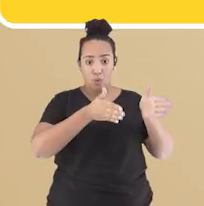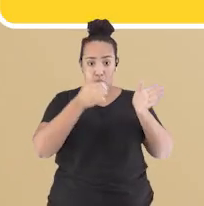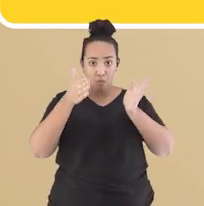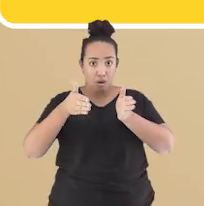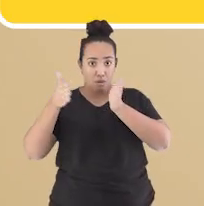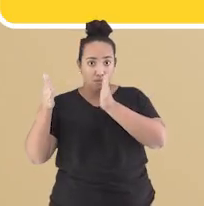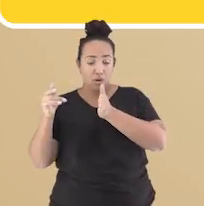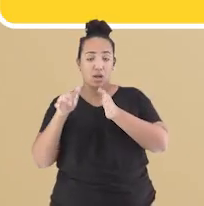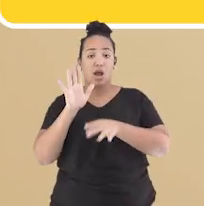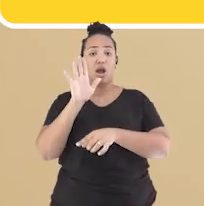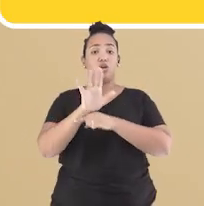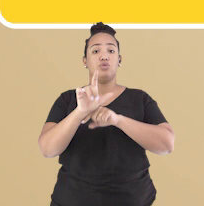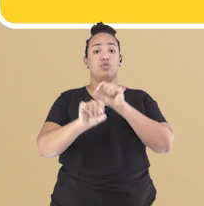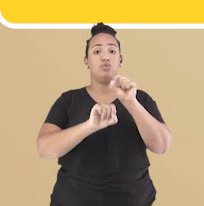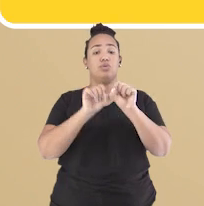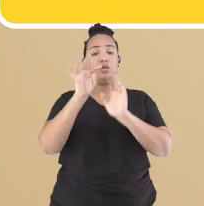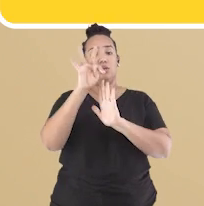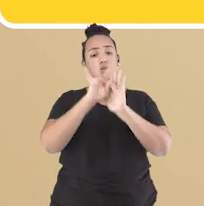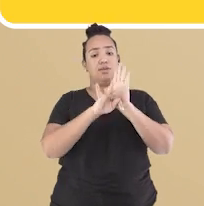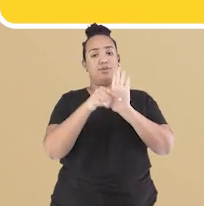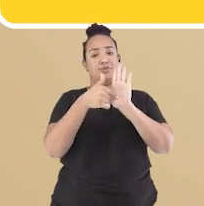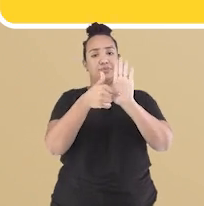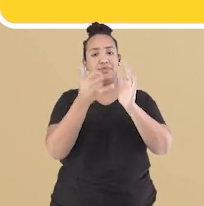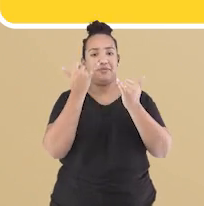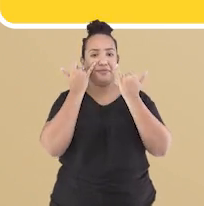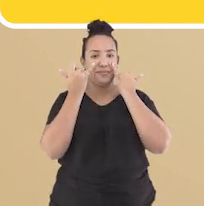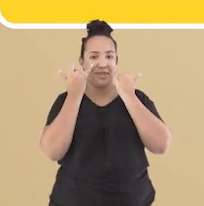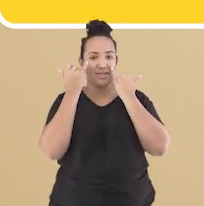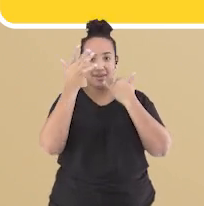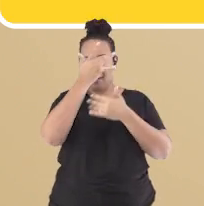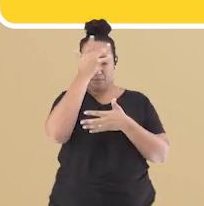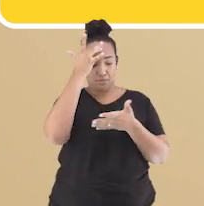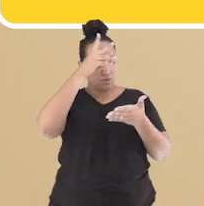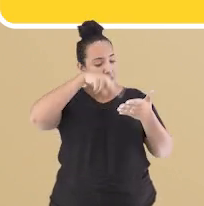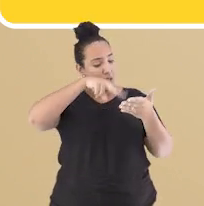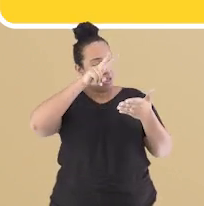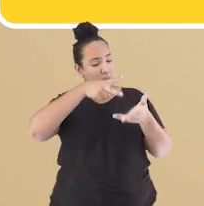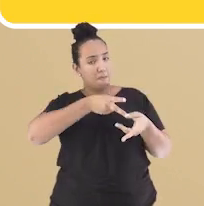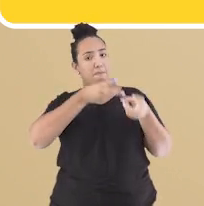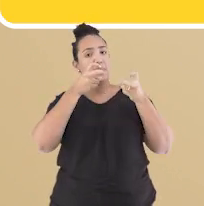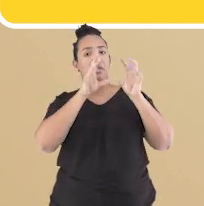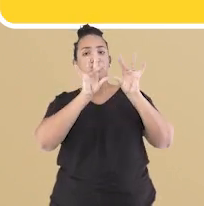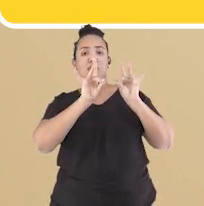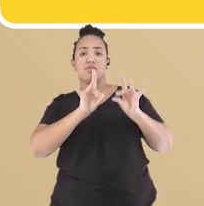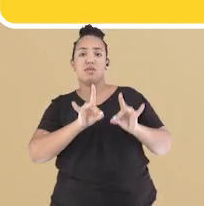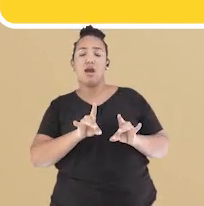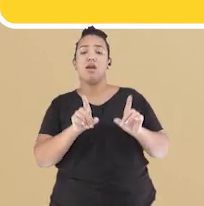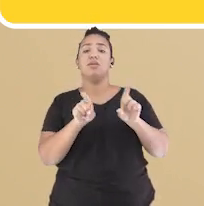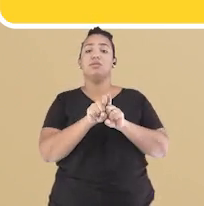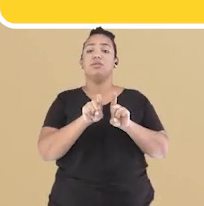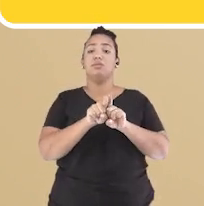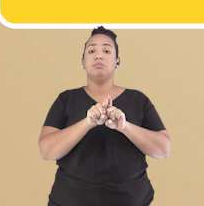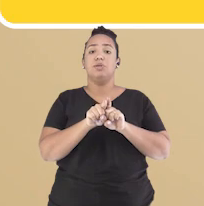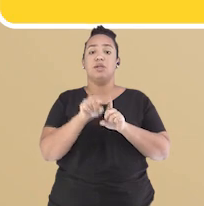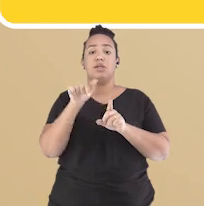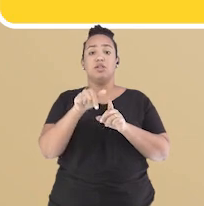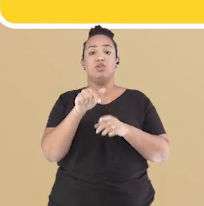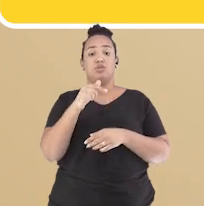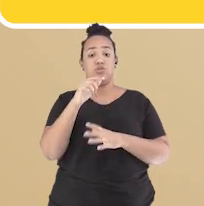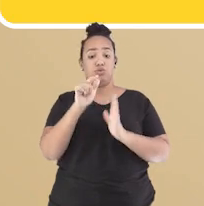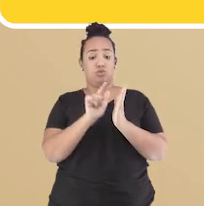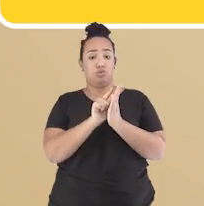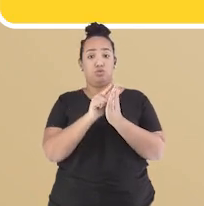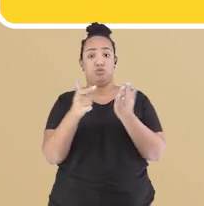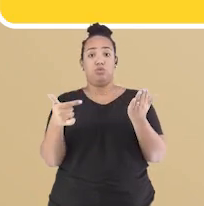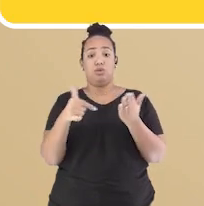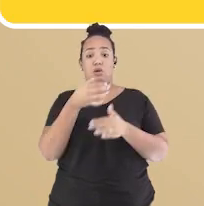na construção de um texto informativo, que mostra ao leitor os detalhes e, dependendo do gênero, o posicionamento do jornal em